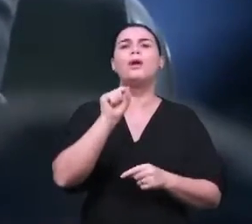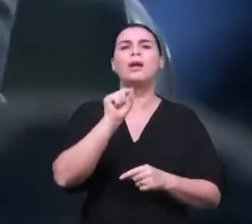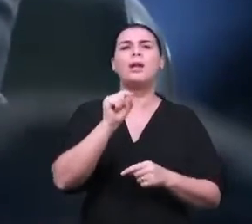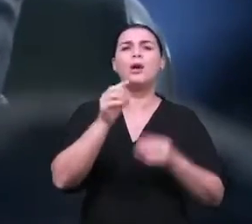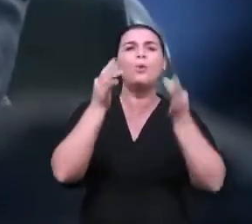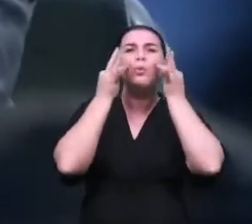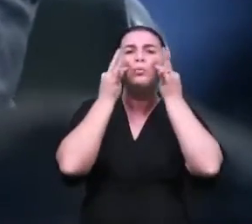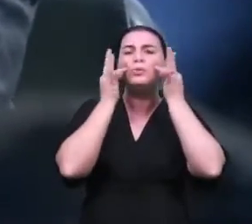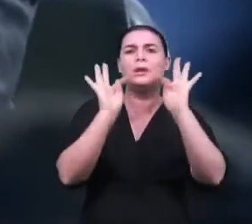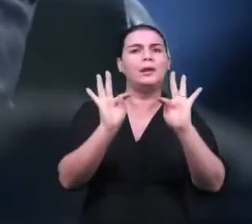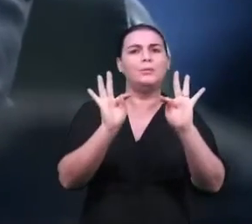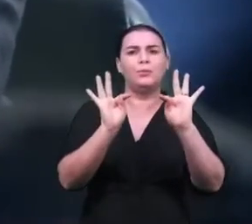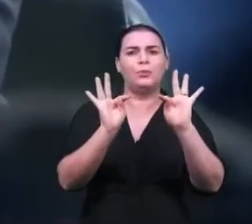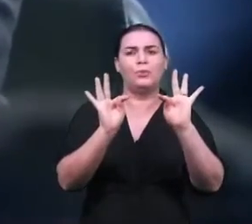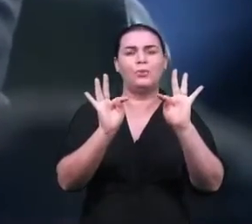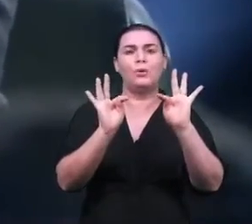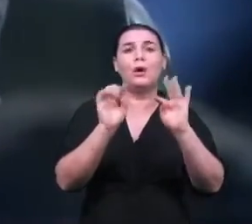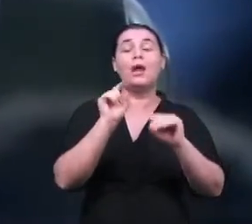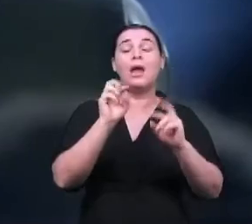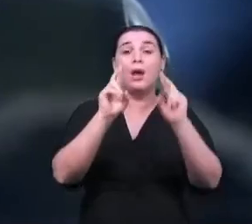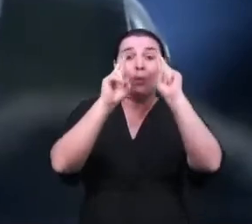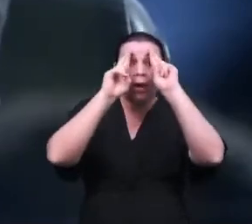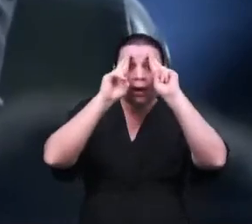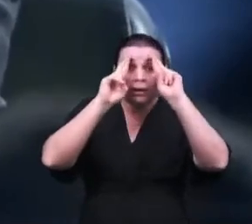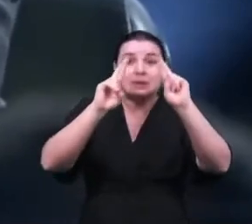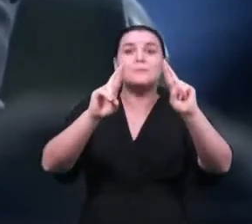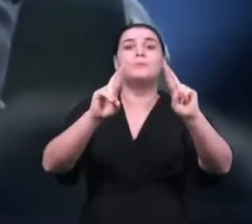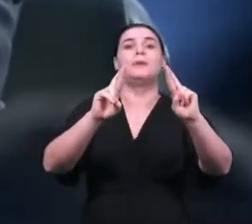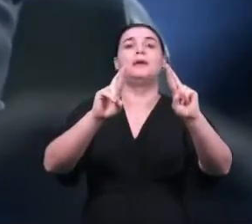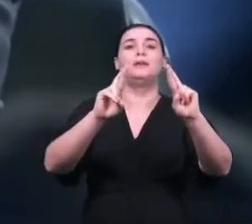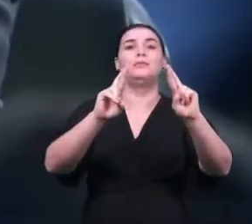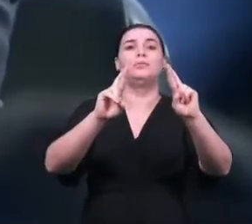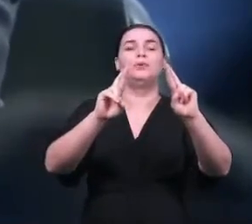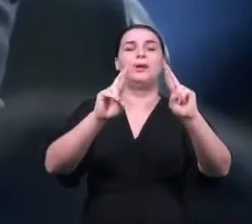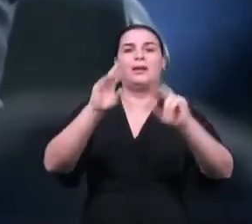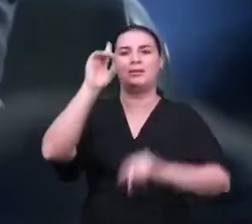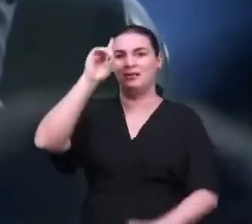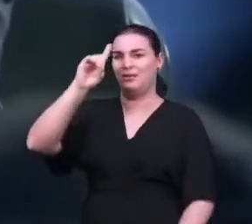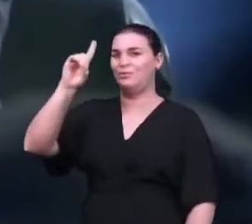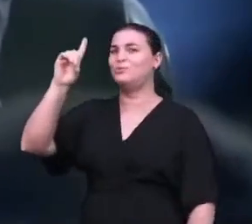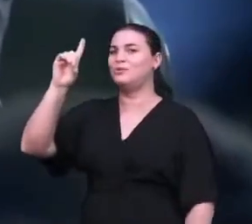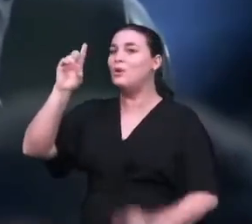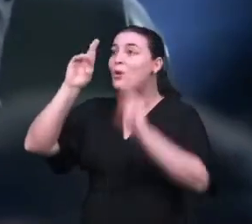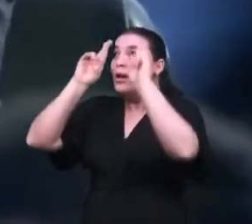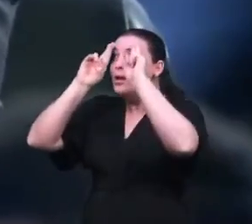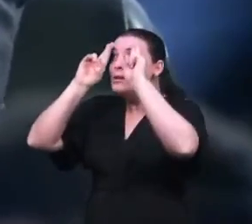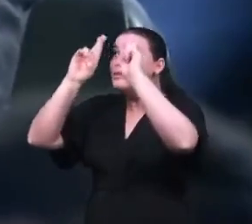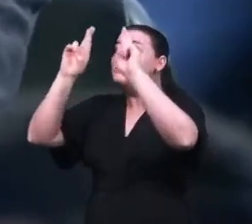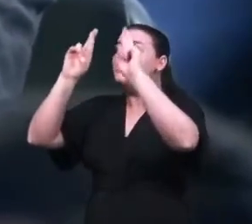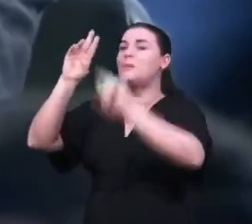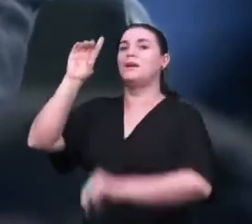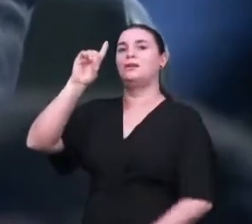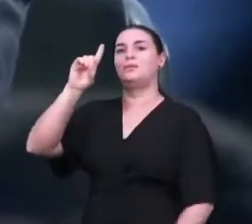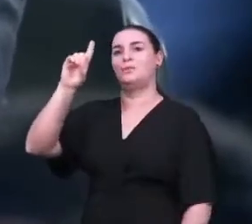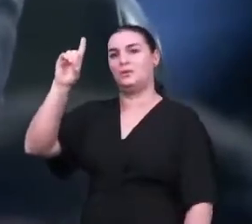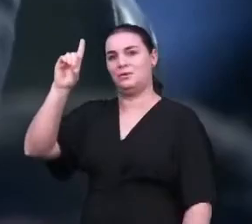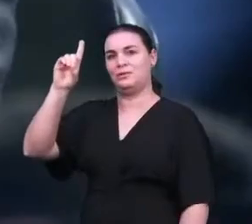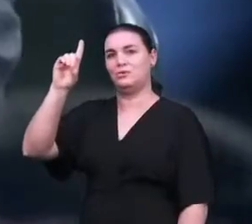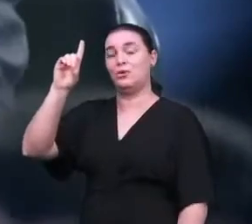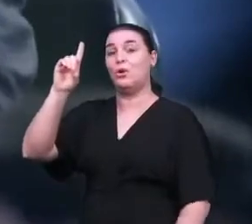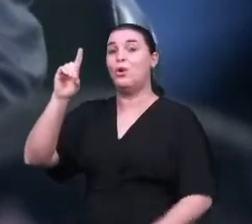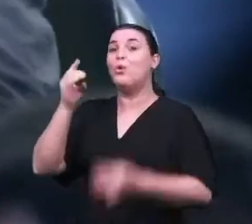O temor é o respeito, a Deus, né? O temor é